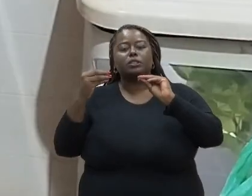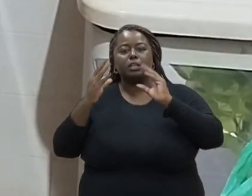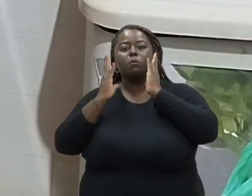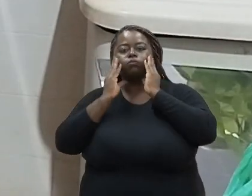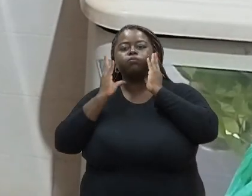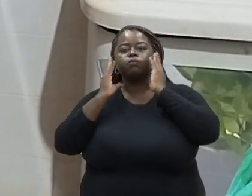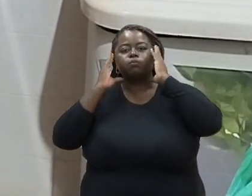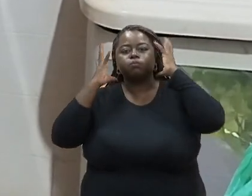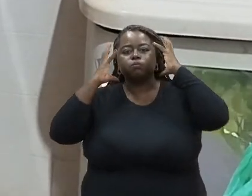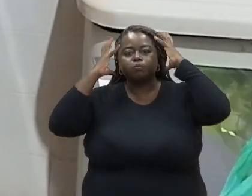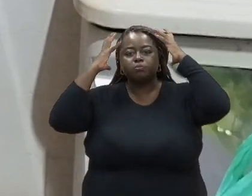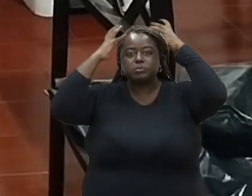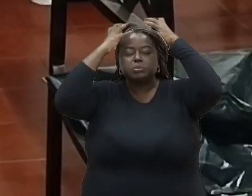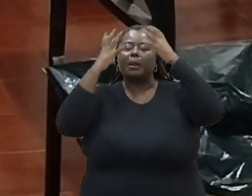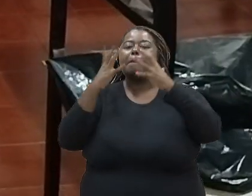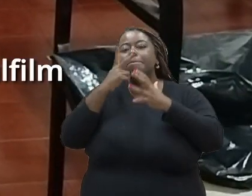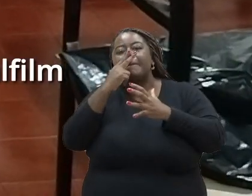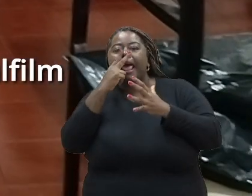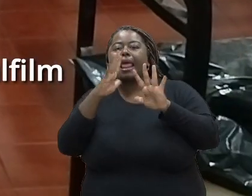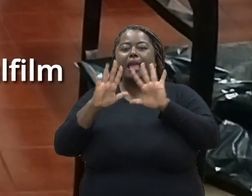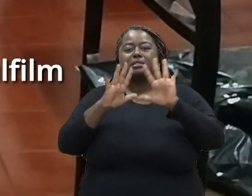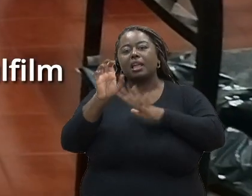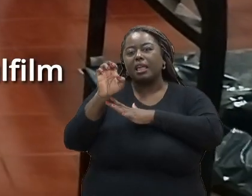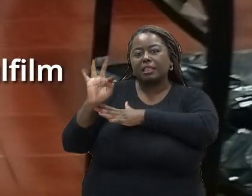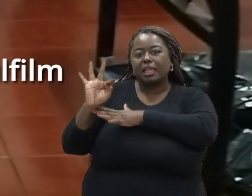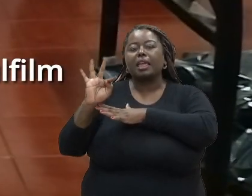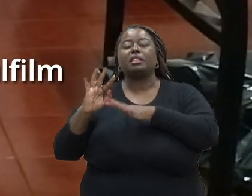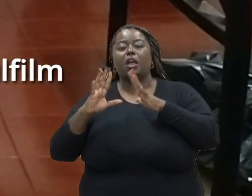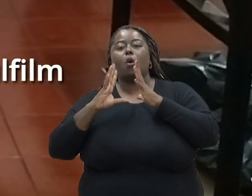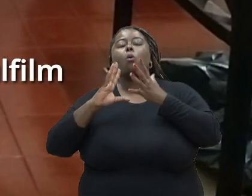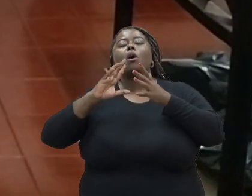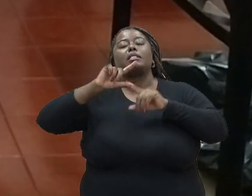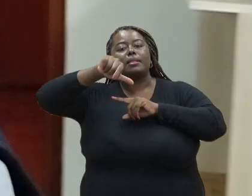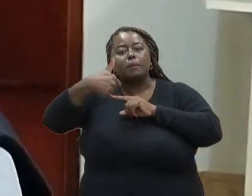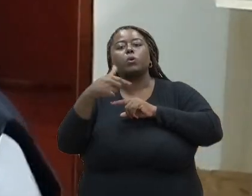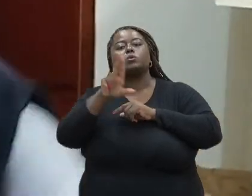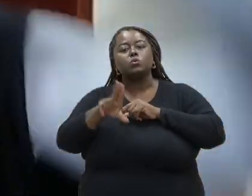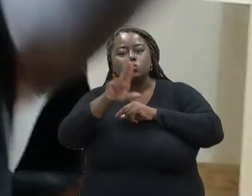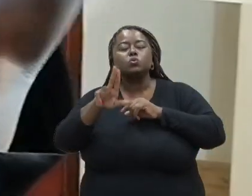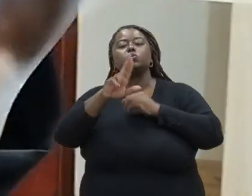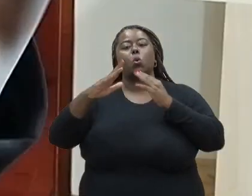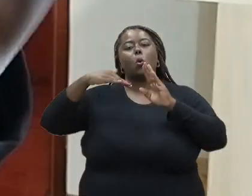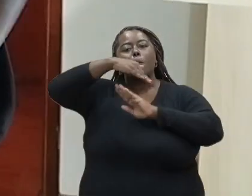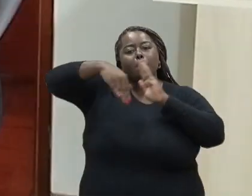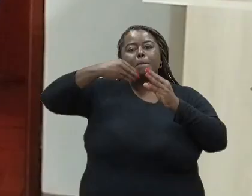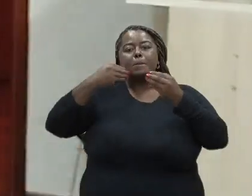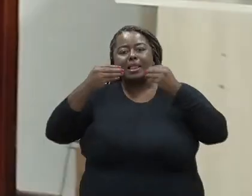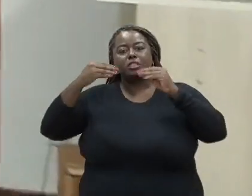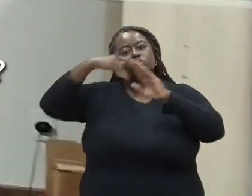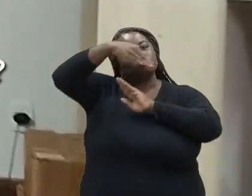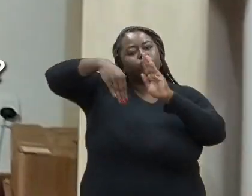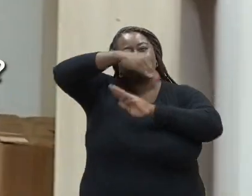forma, né, do alienígena. A gente, com algodão, a gente fechou, né, com papel em sulfilme, depois a gente foi lá e passou